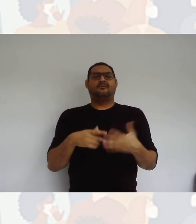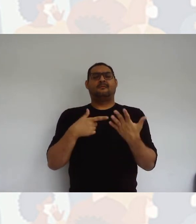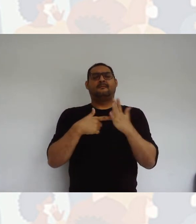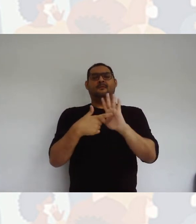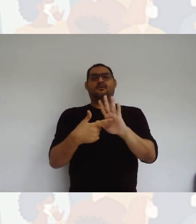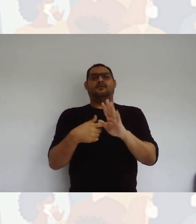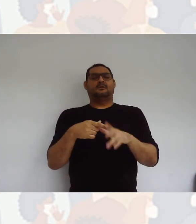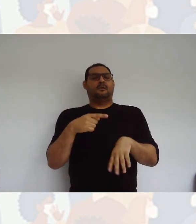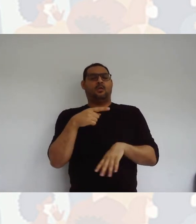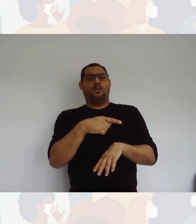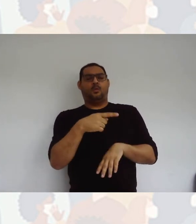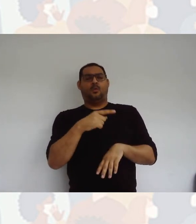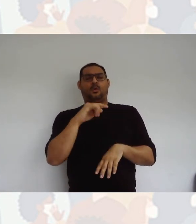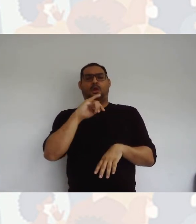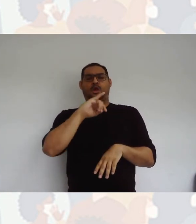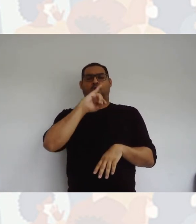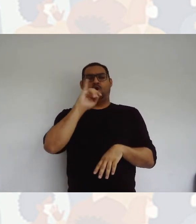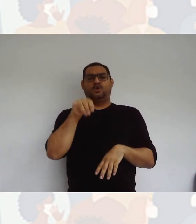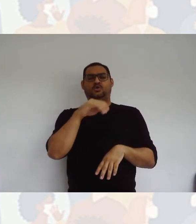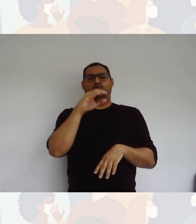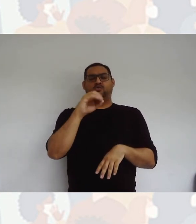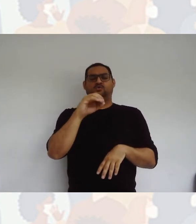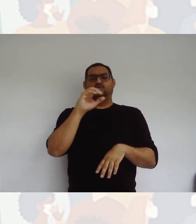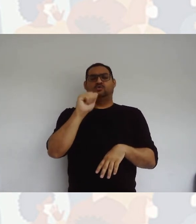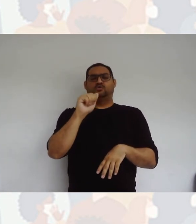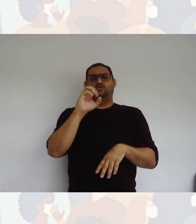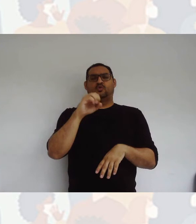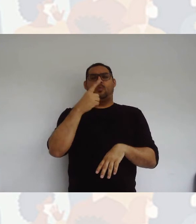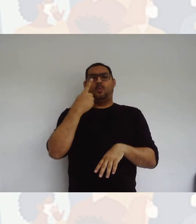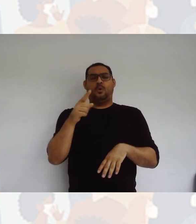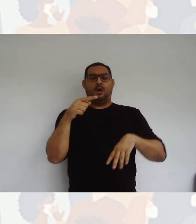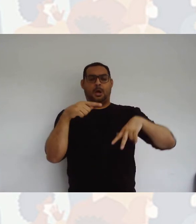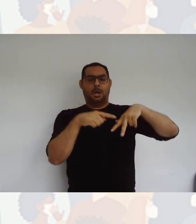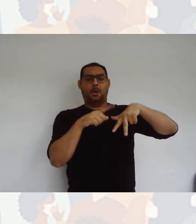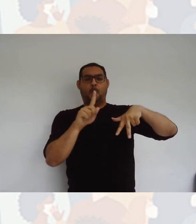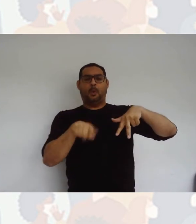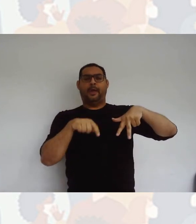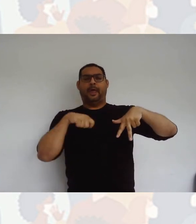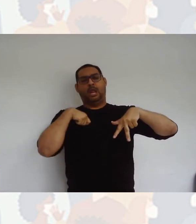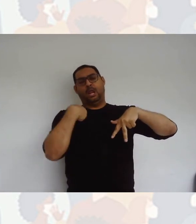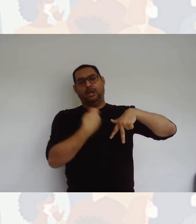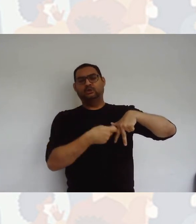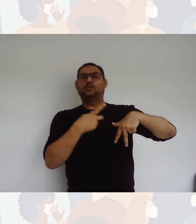trazer essa pessoa, como parece que a pergunta